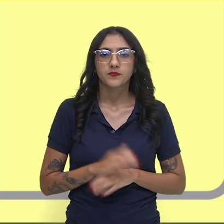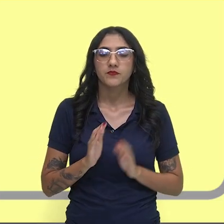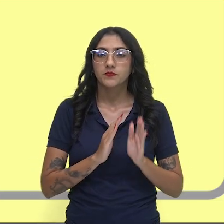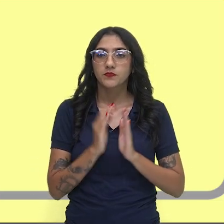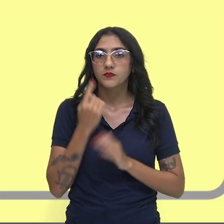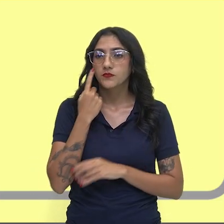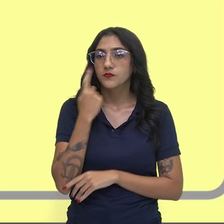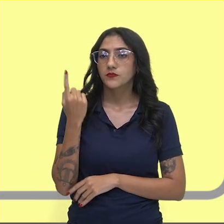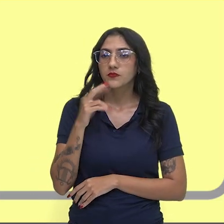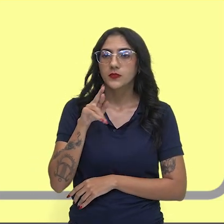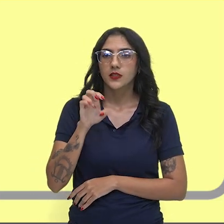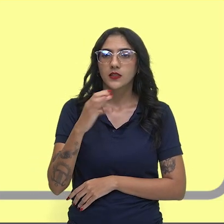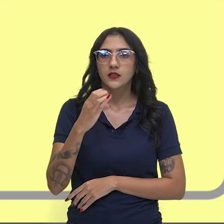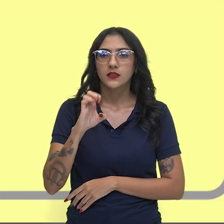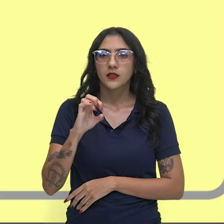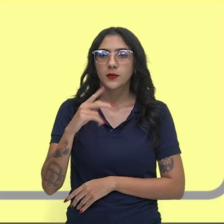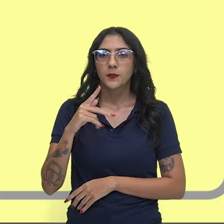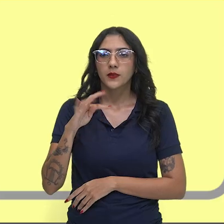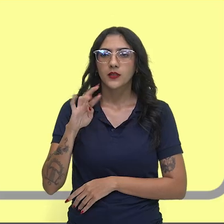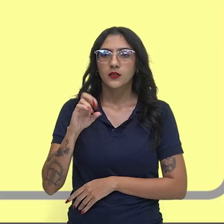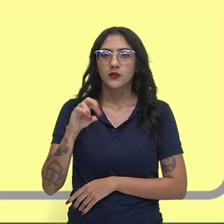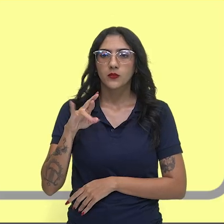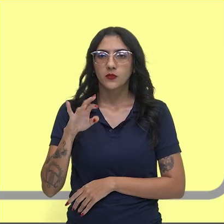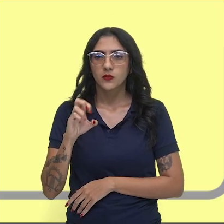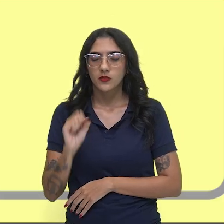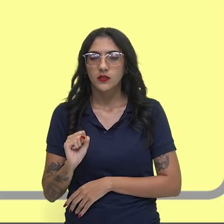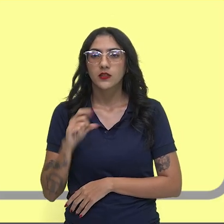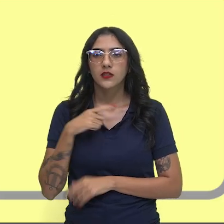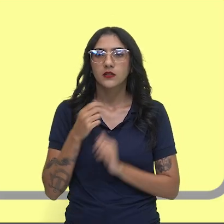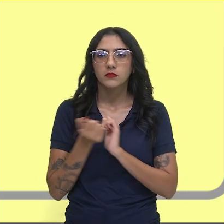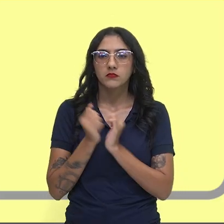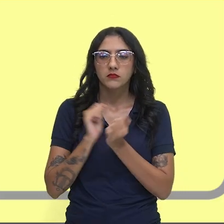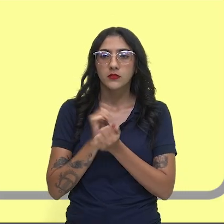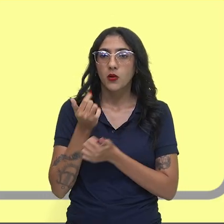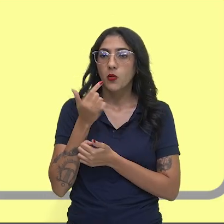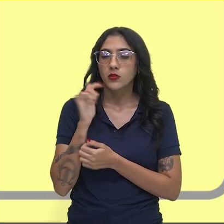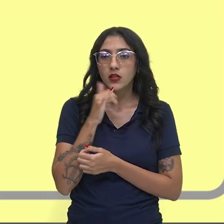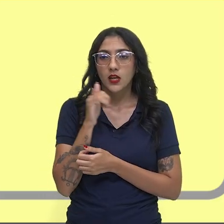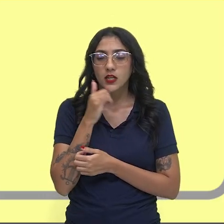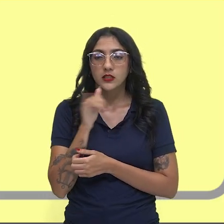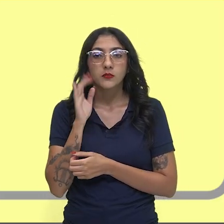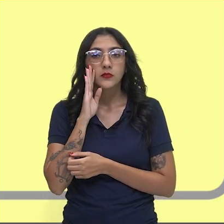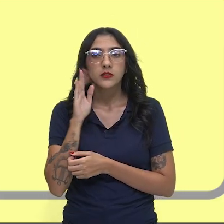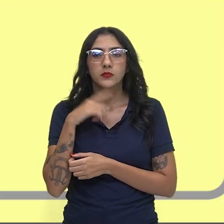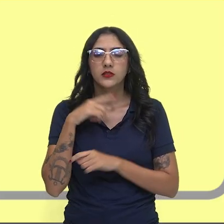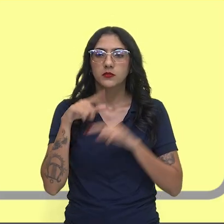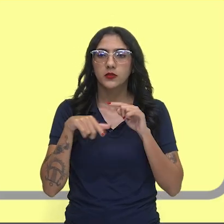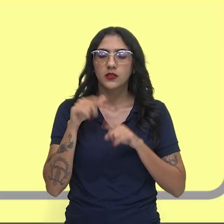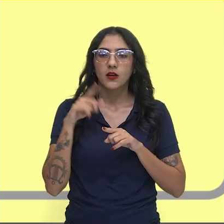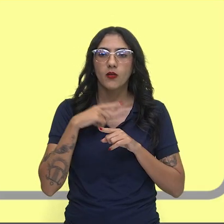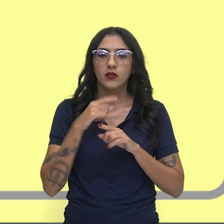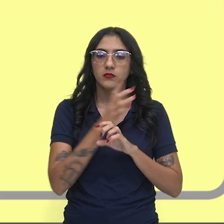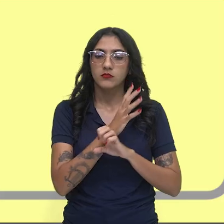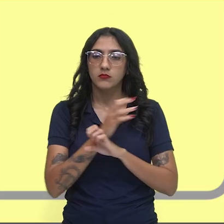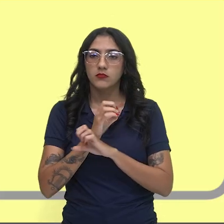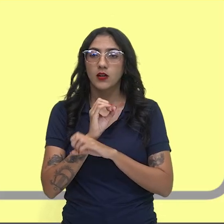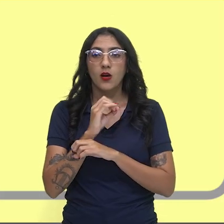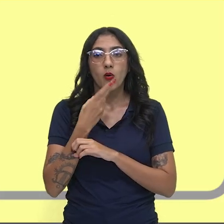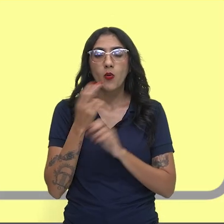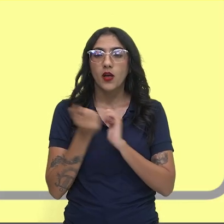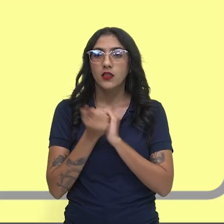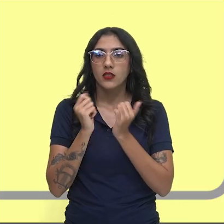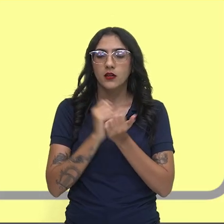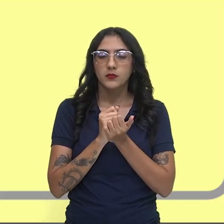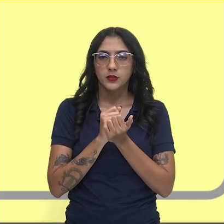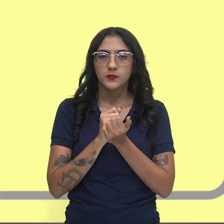receptores transformam a energia em outra modalidade, principalmente receptor transfere ou transforma a energia